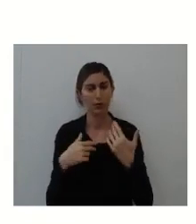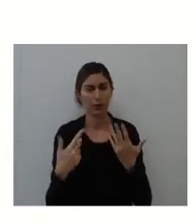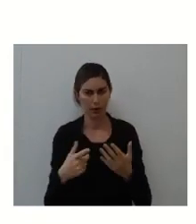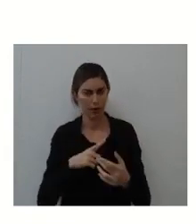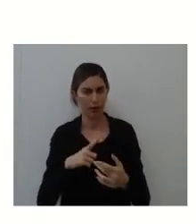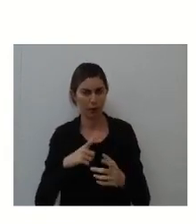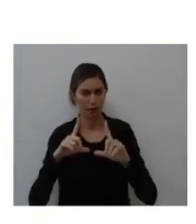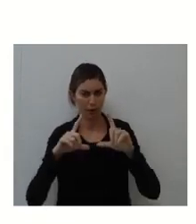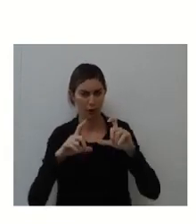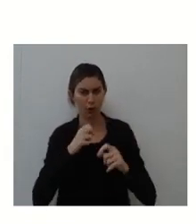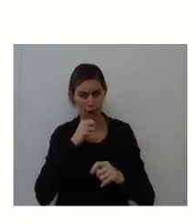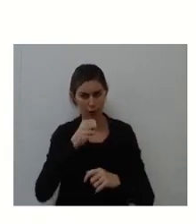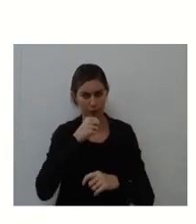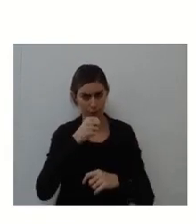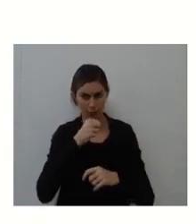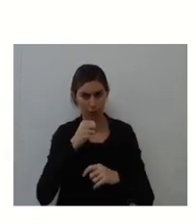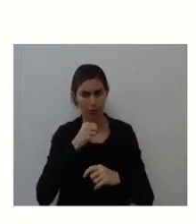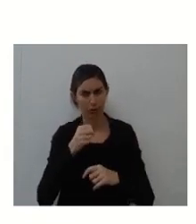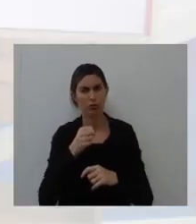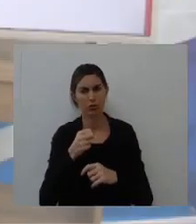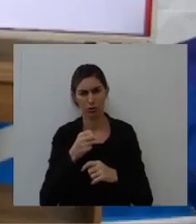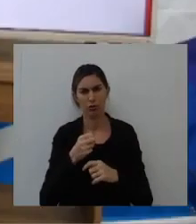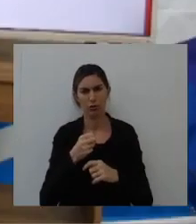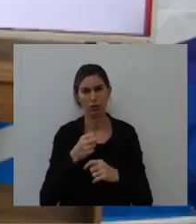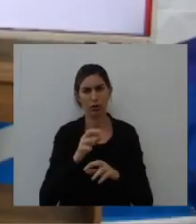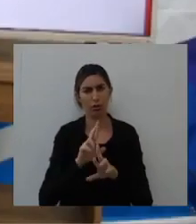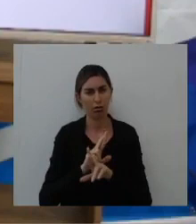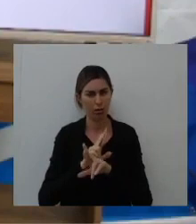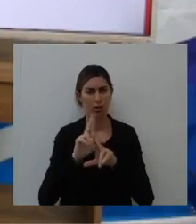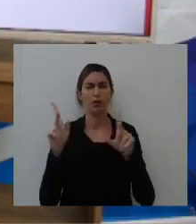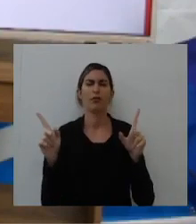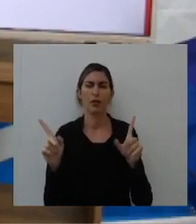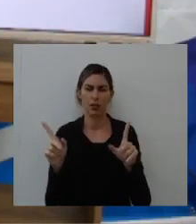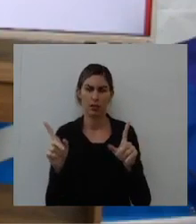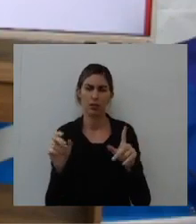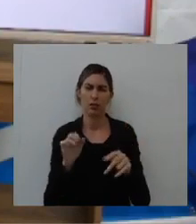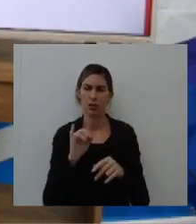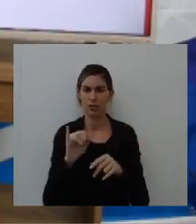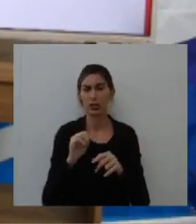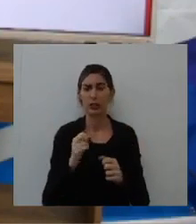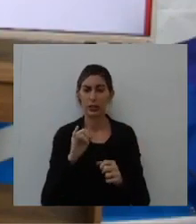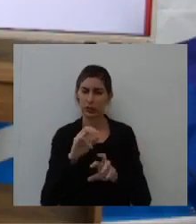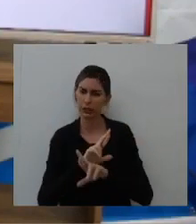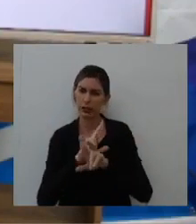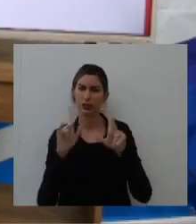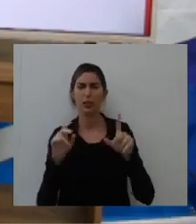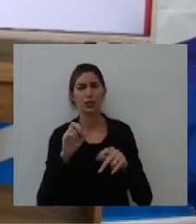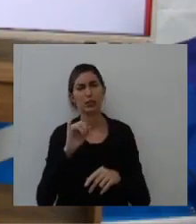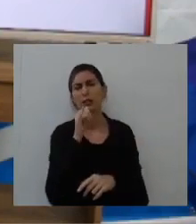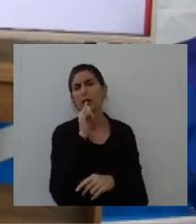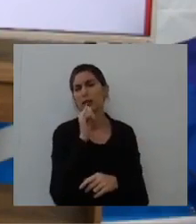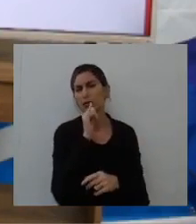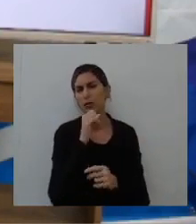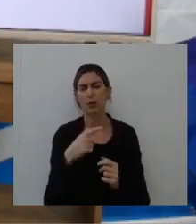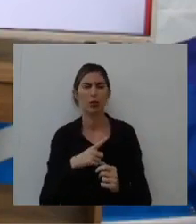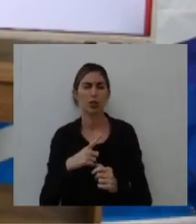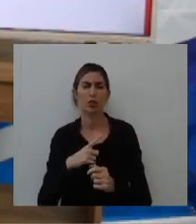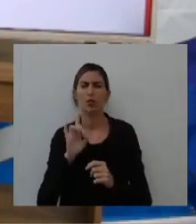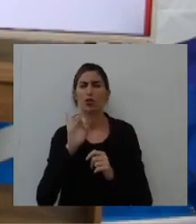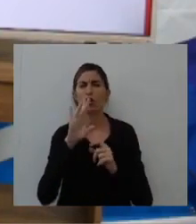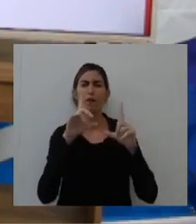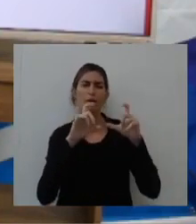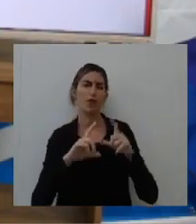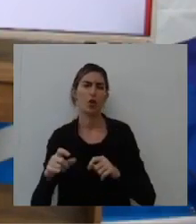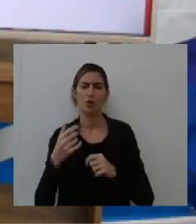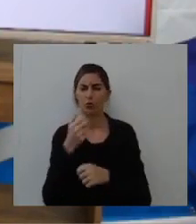teria uma fotoreportagem completamente diferente, seria completamente diferente se, por exemplo, a gente tivesse somente as fotos